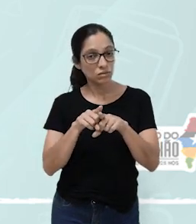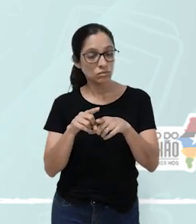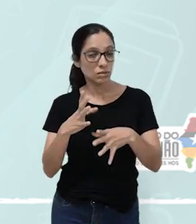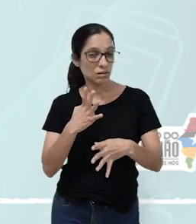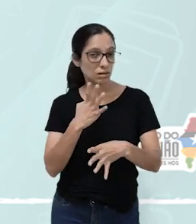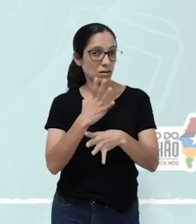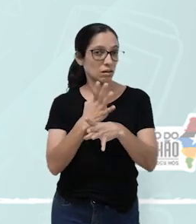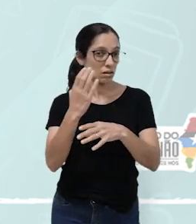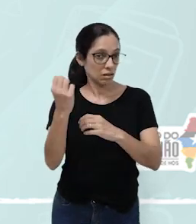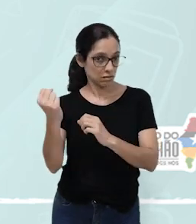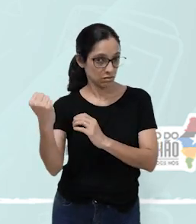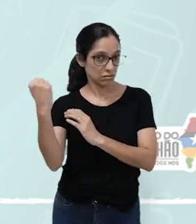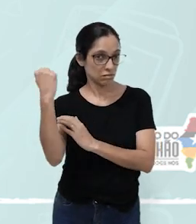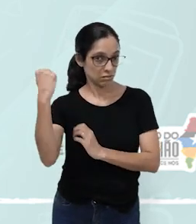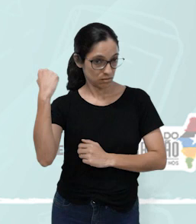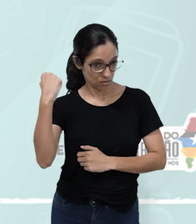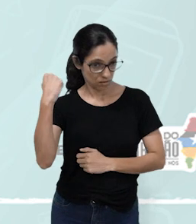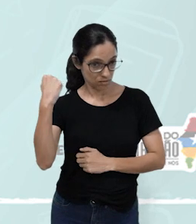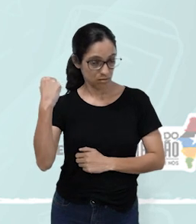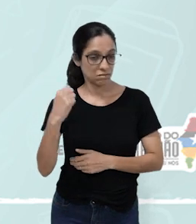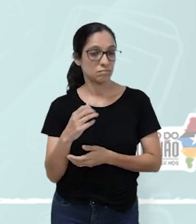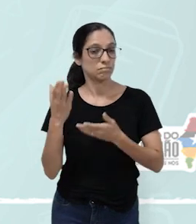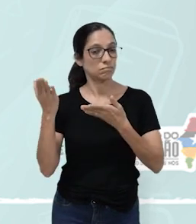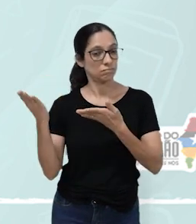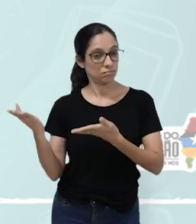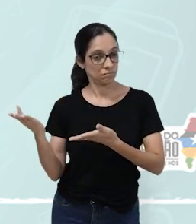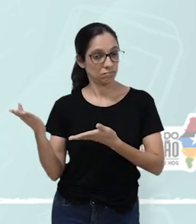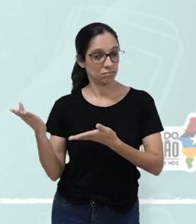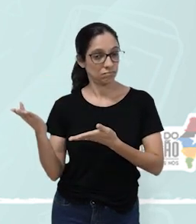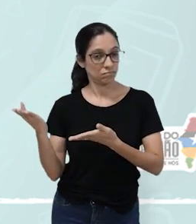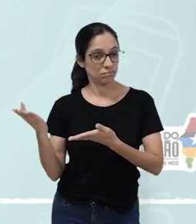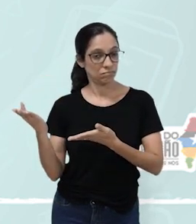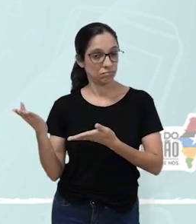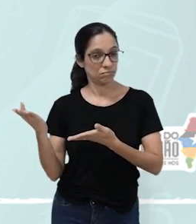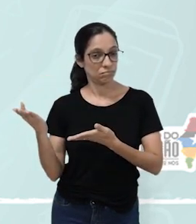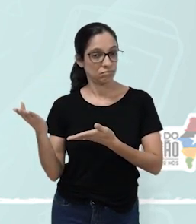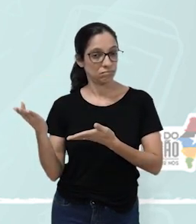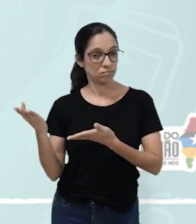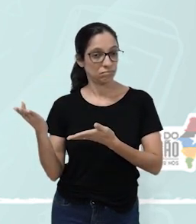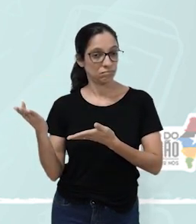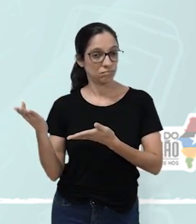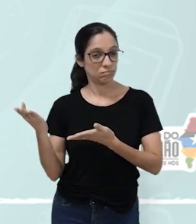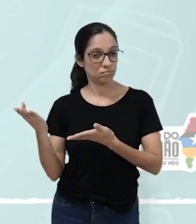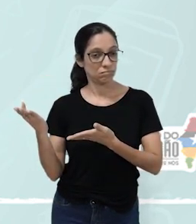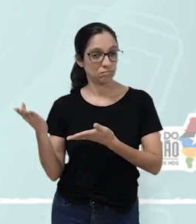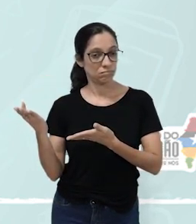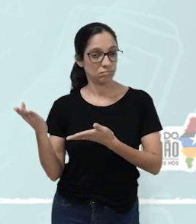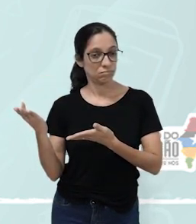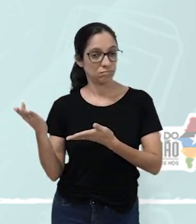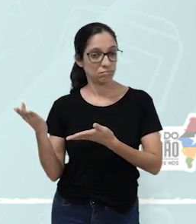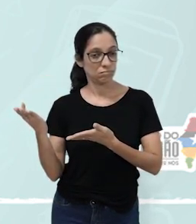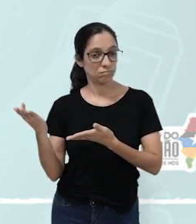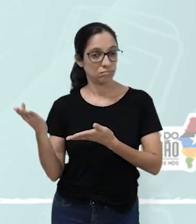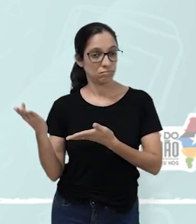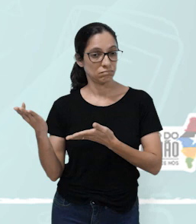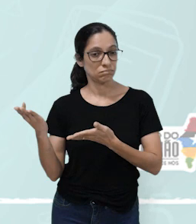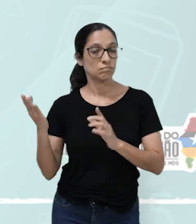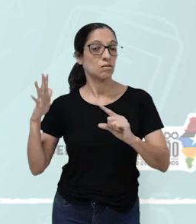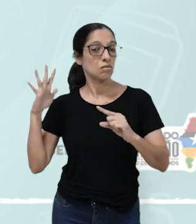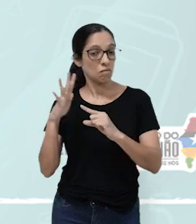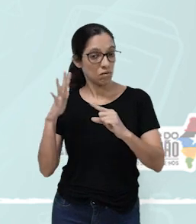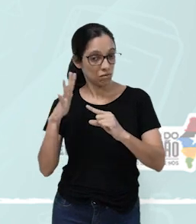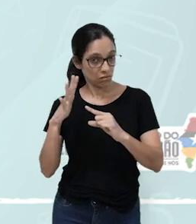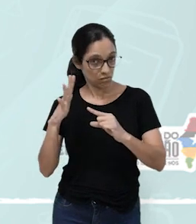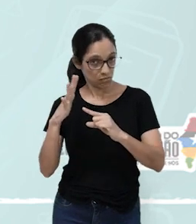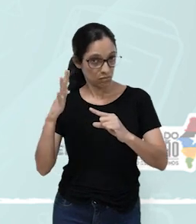a resistência. Resistência aeróbia, resistência anaeróbia, resistência muscular localizada e os fatores